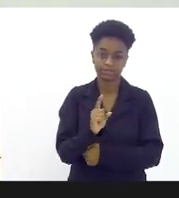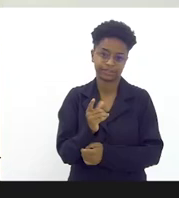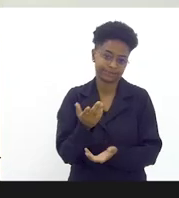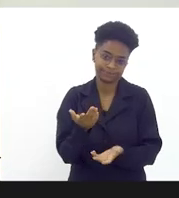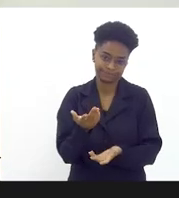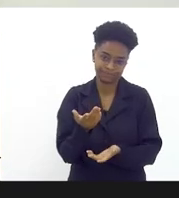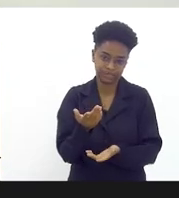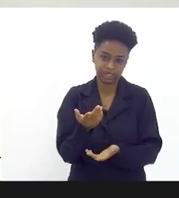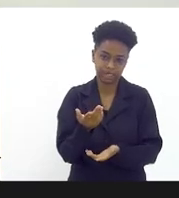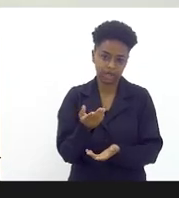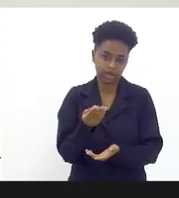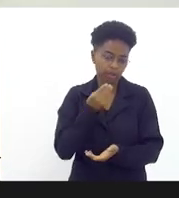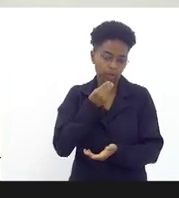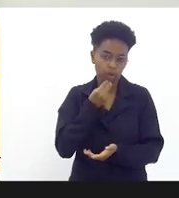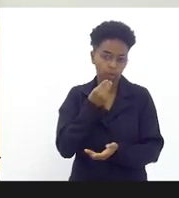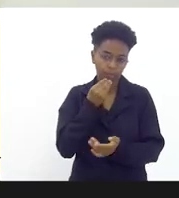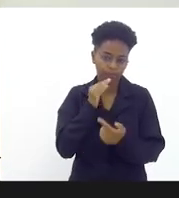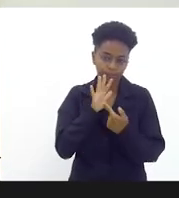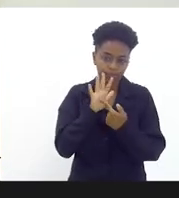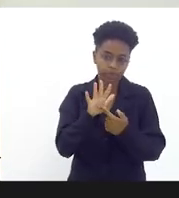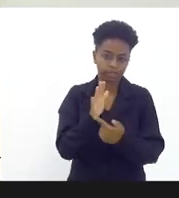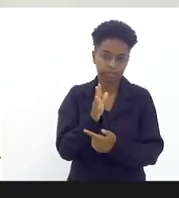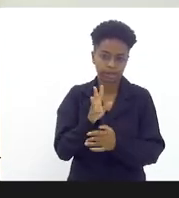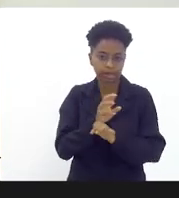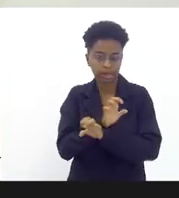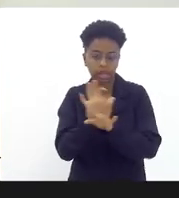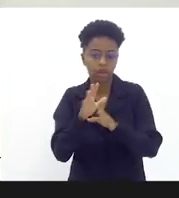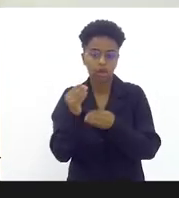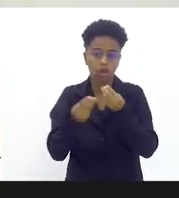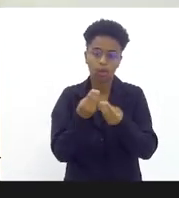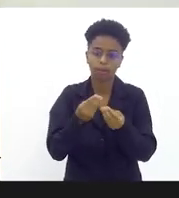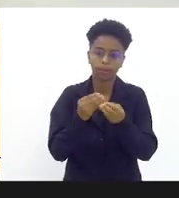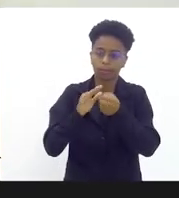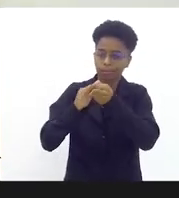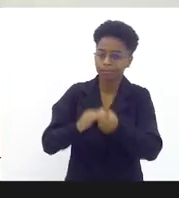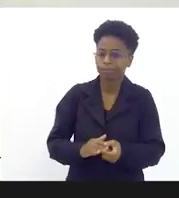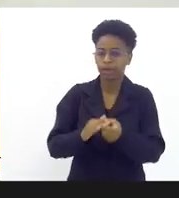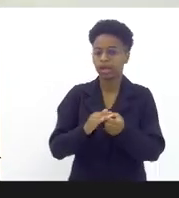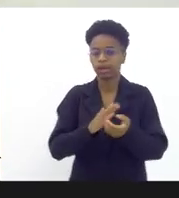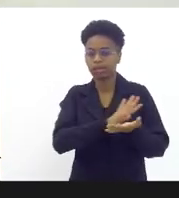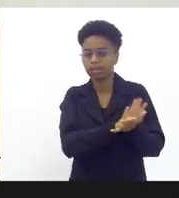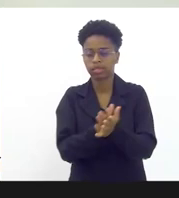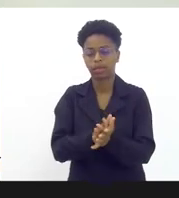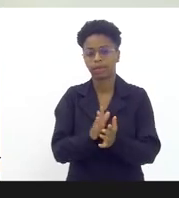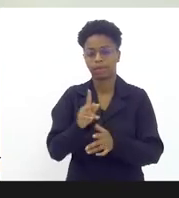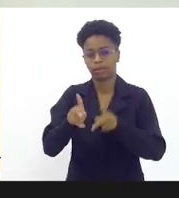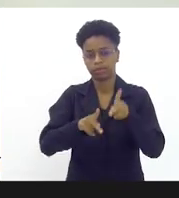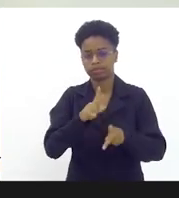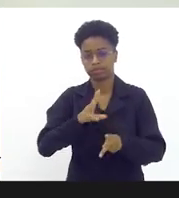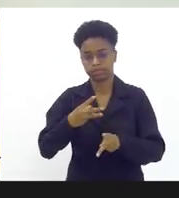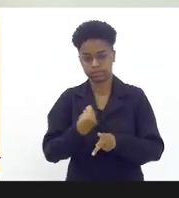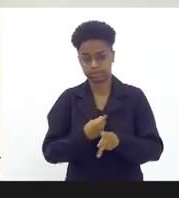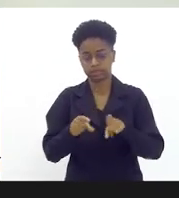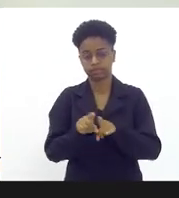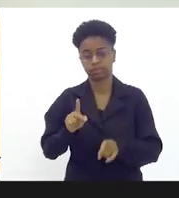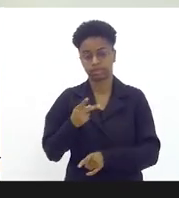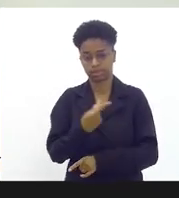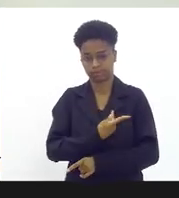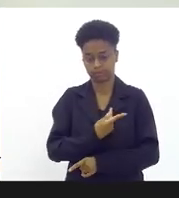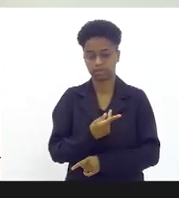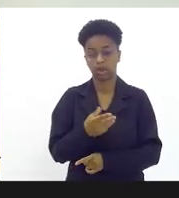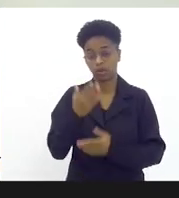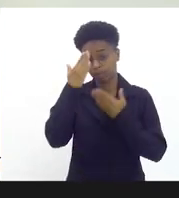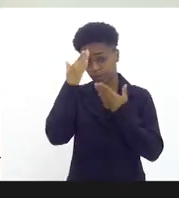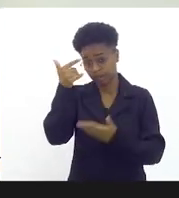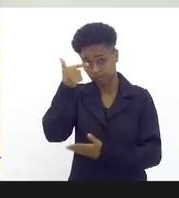É muito, muito evidente que a discriminação que a população sofre, especialmente a população trans travesti. Obrigada mais uma vez,